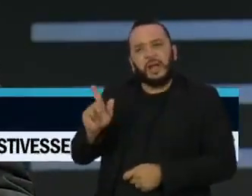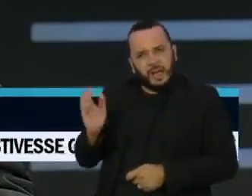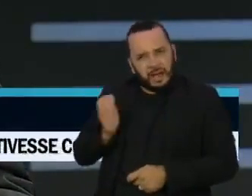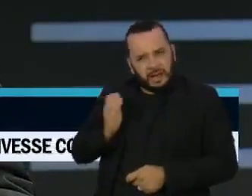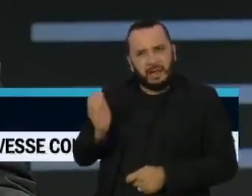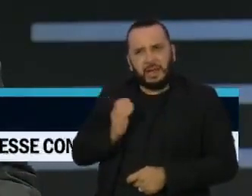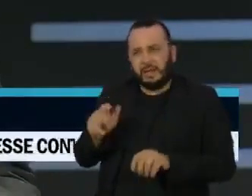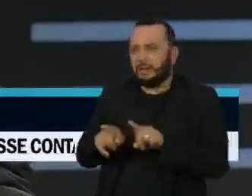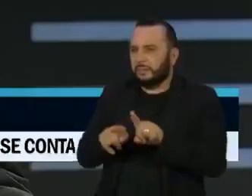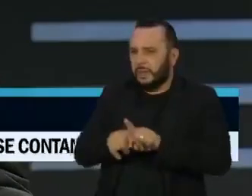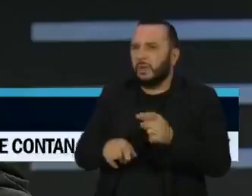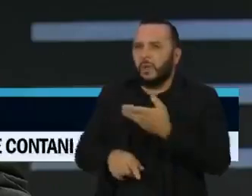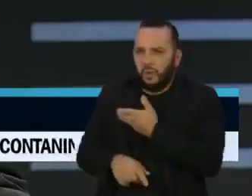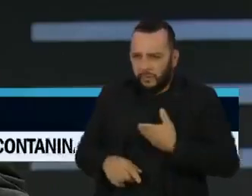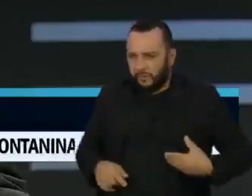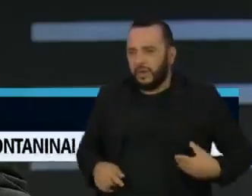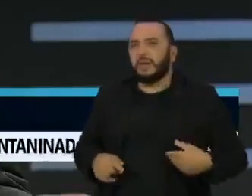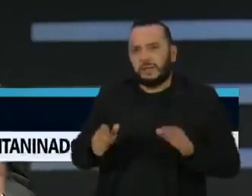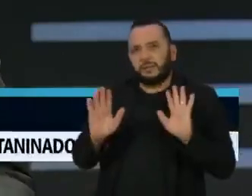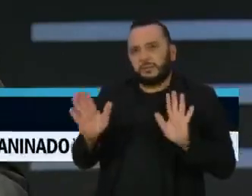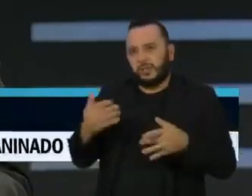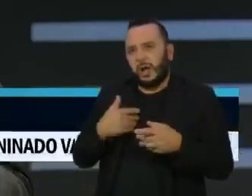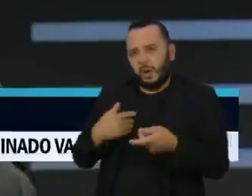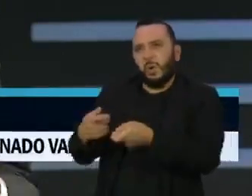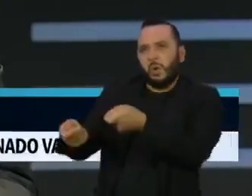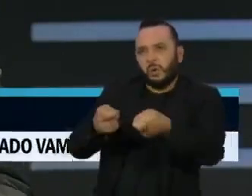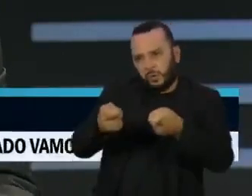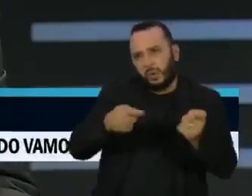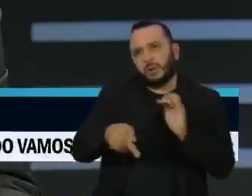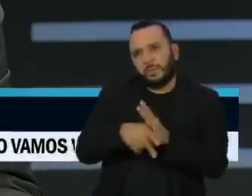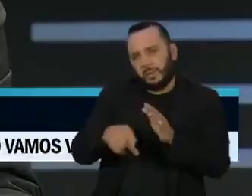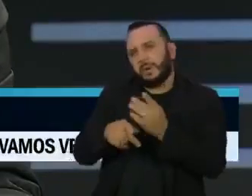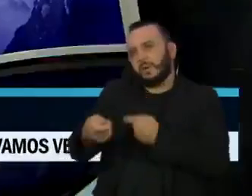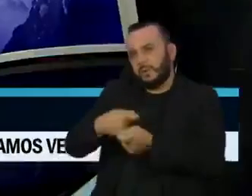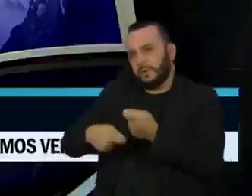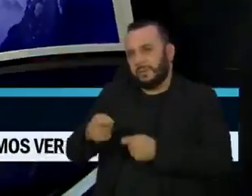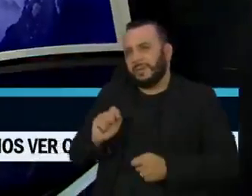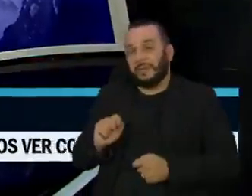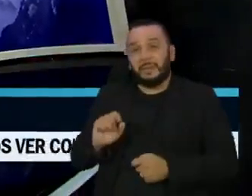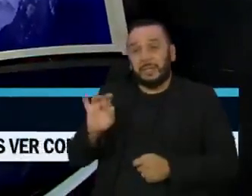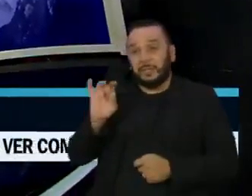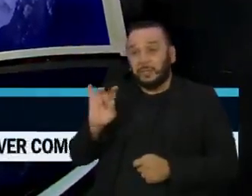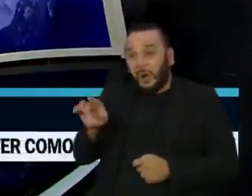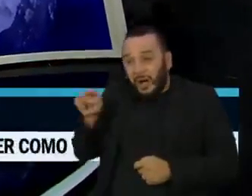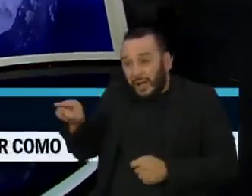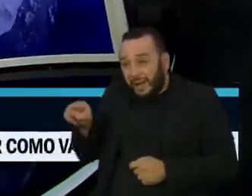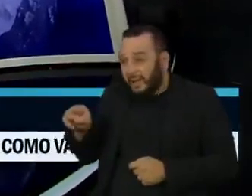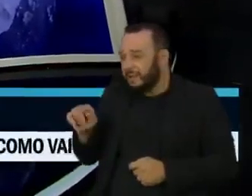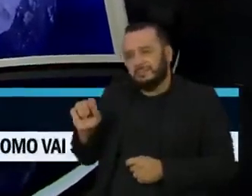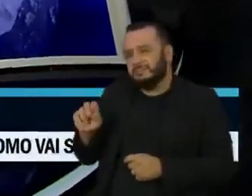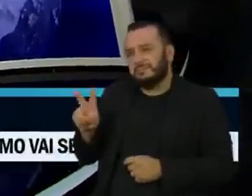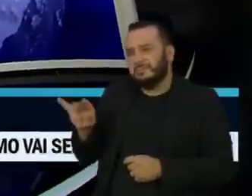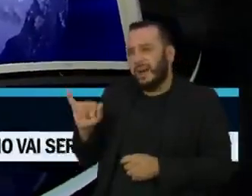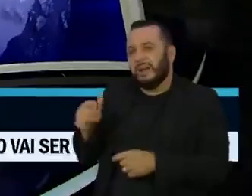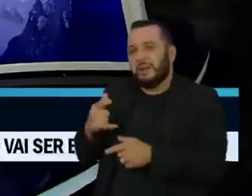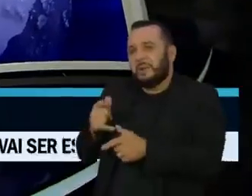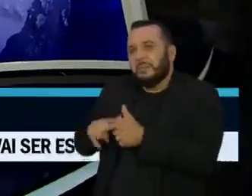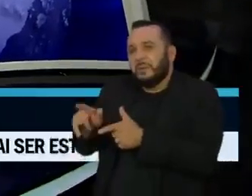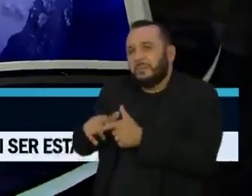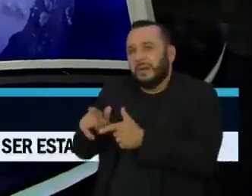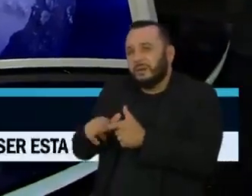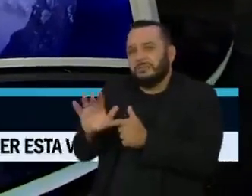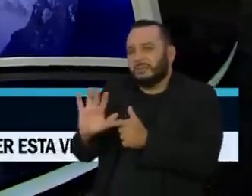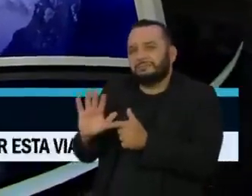é não controle economia é dominante então é pouco E se for só esse caso a crise vai muito mais longe